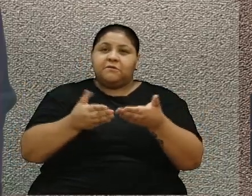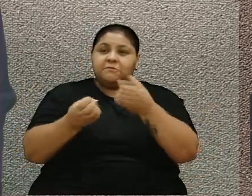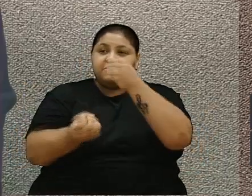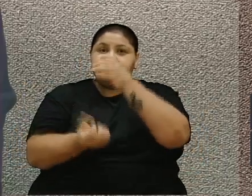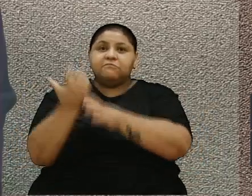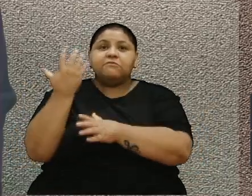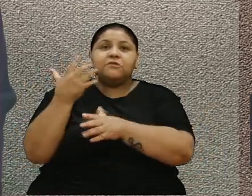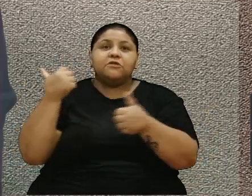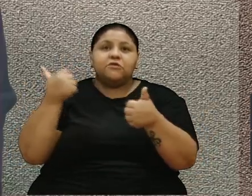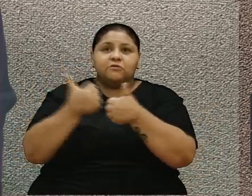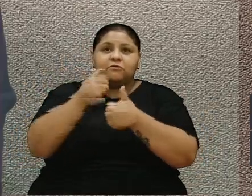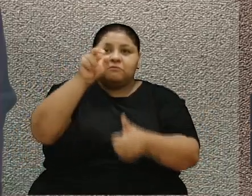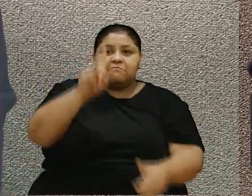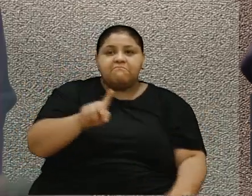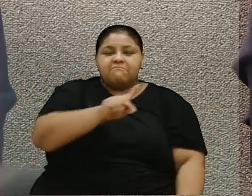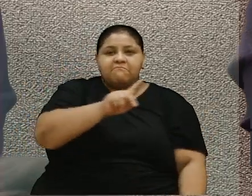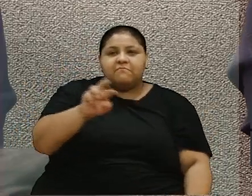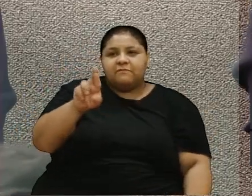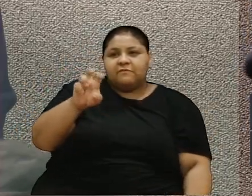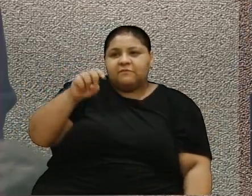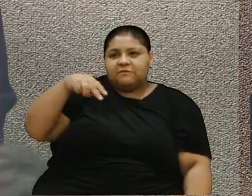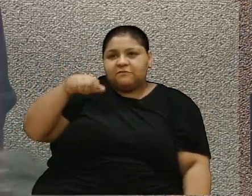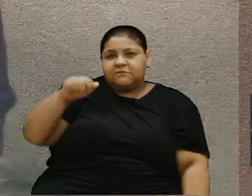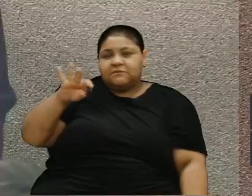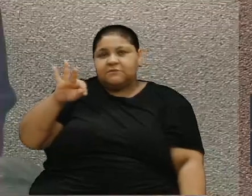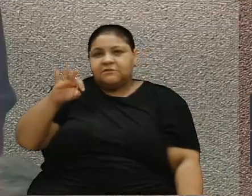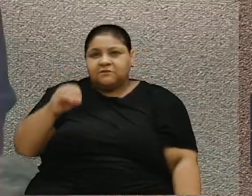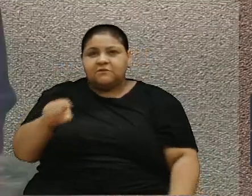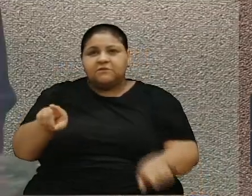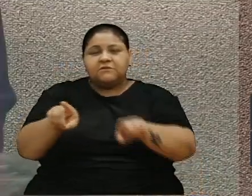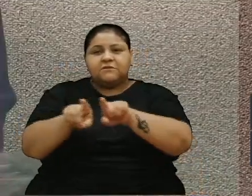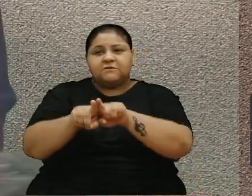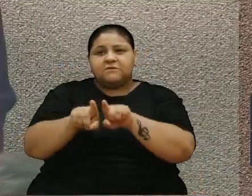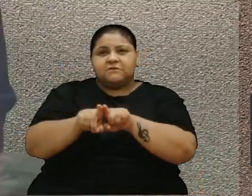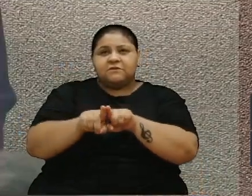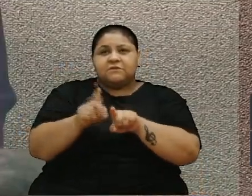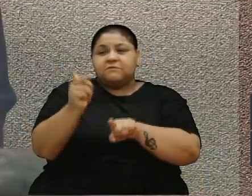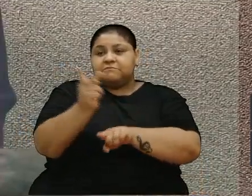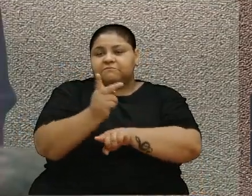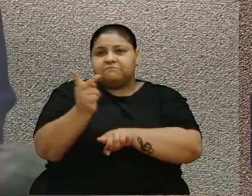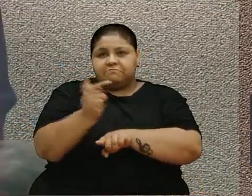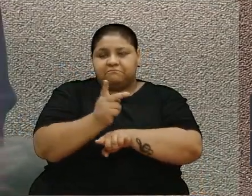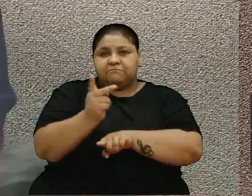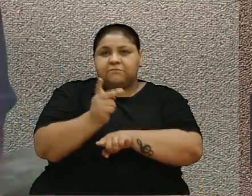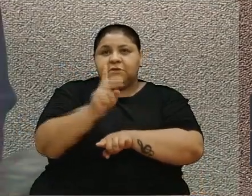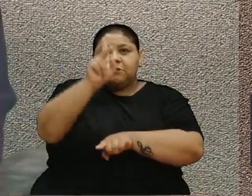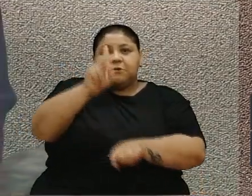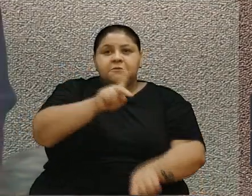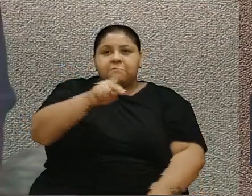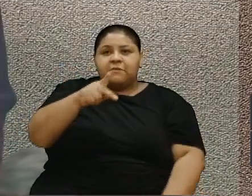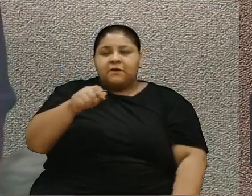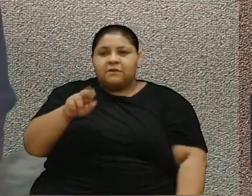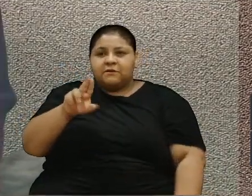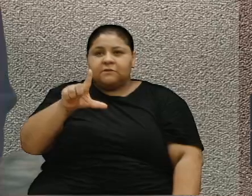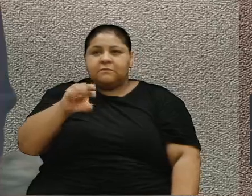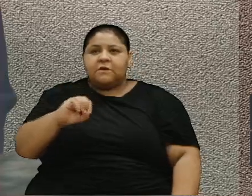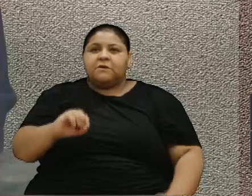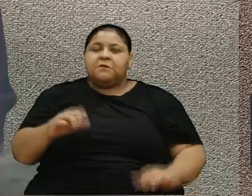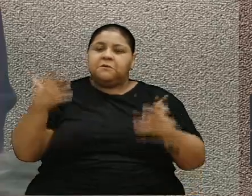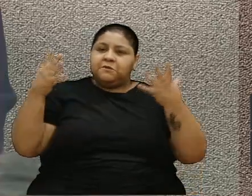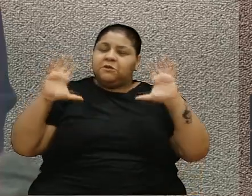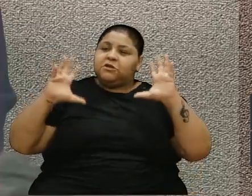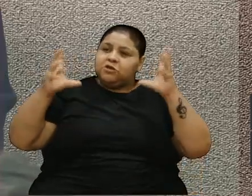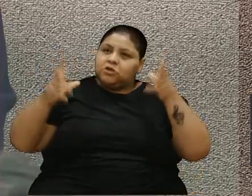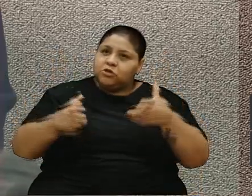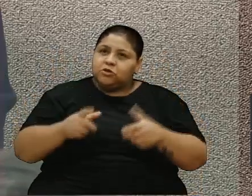está conosco lá o padre Renato, e na pessoa do padre Josimar, padre Renato, padre Paulo, saudar todos os paroquianos da nossa